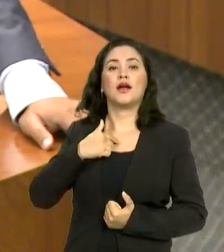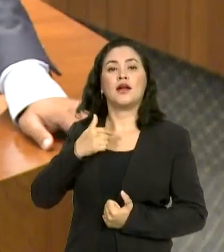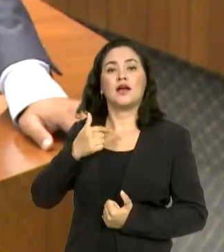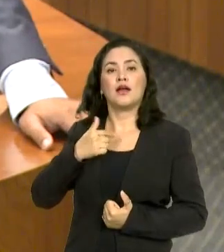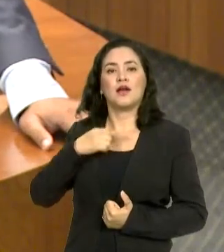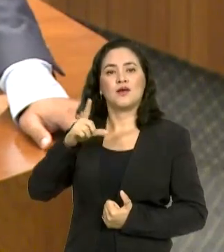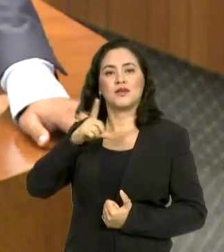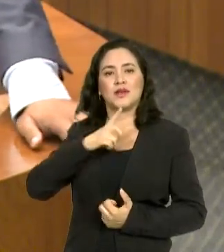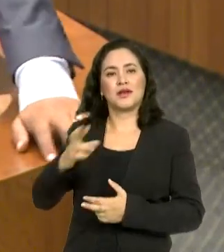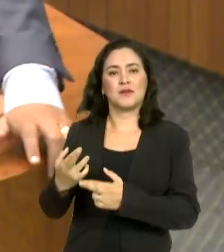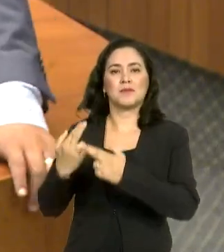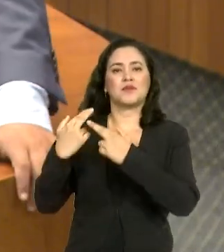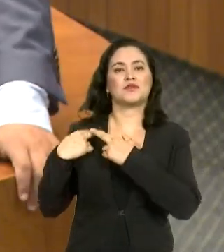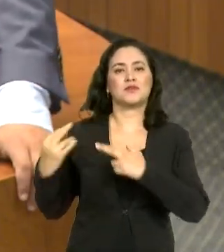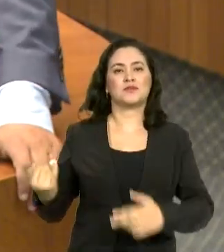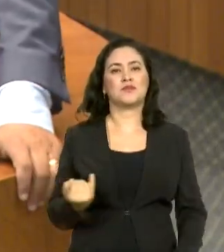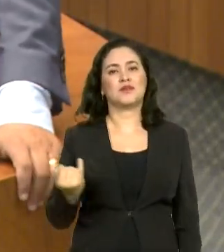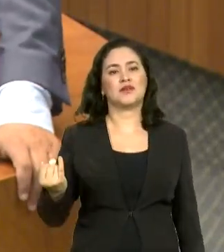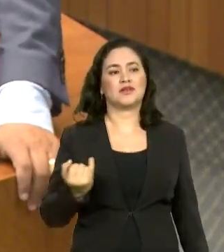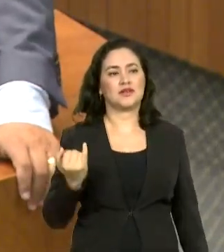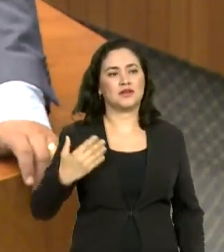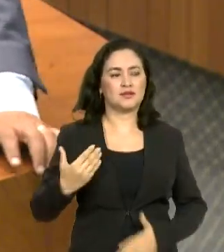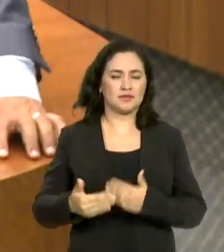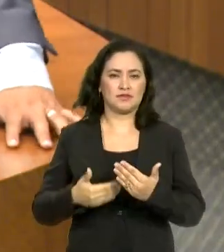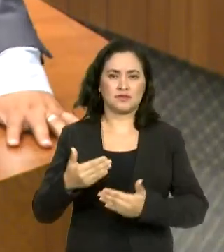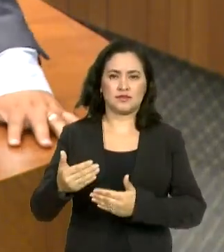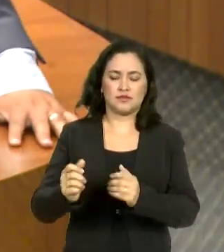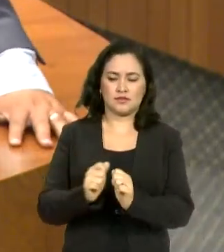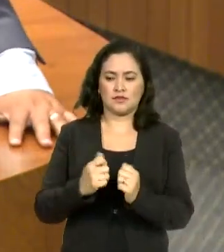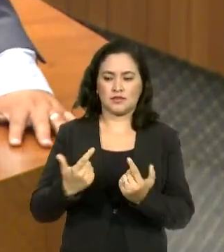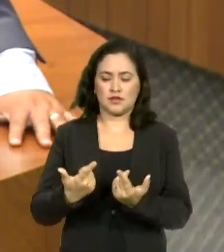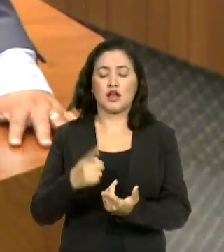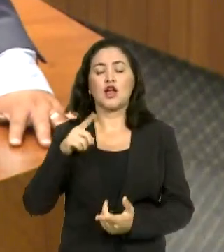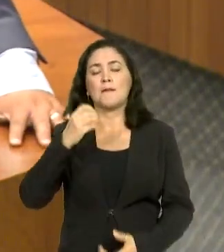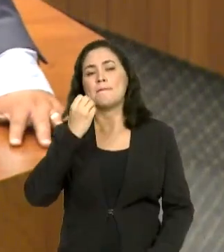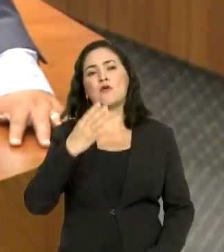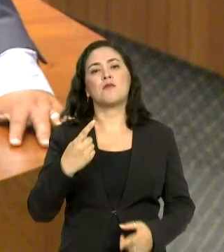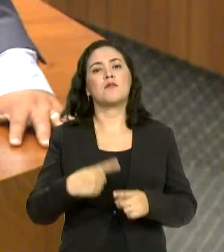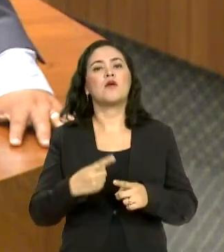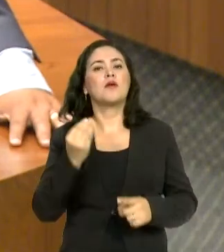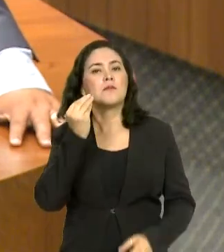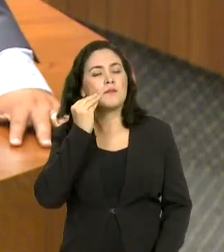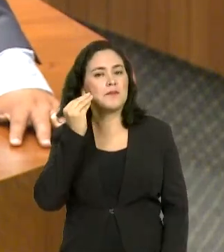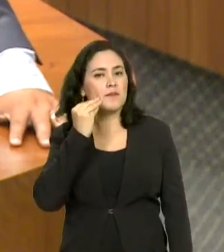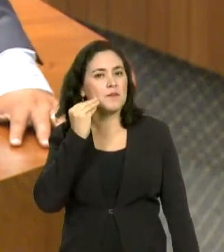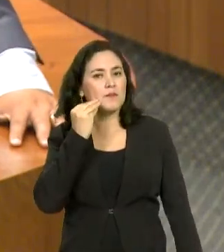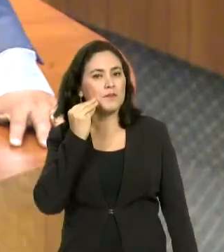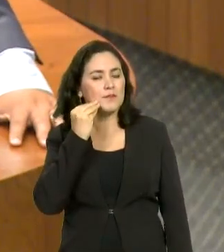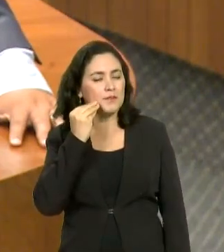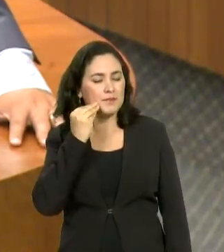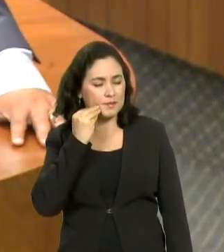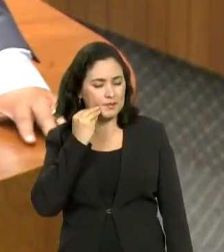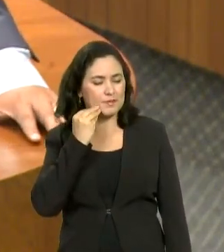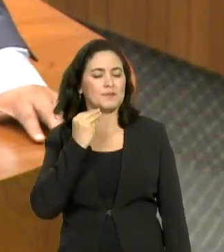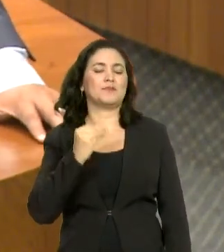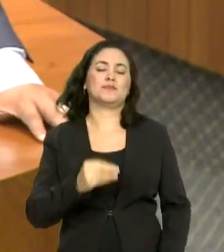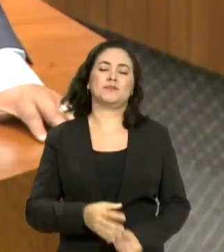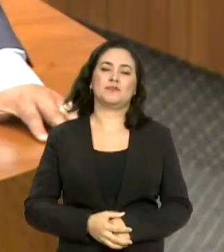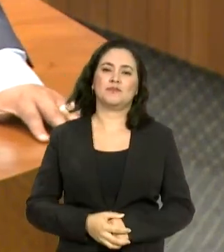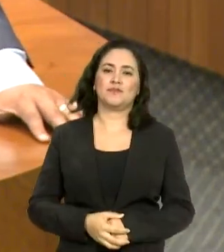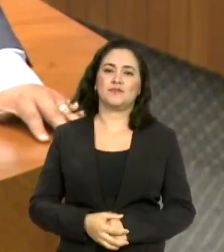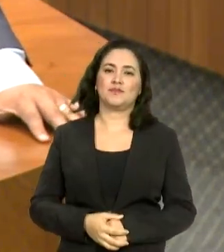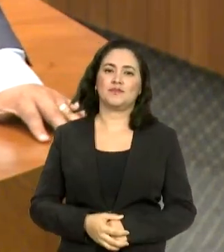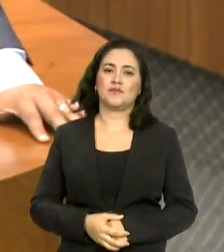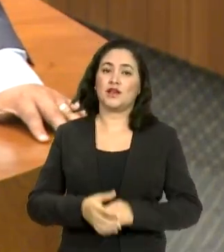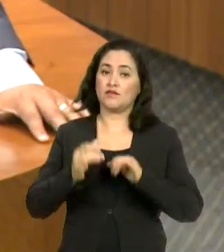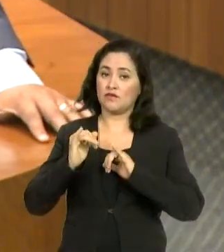legislativo. Isso foi muito bom, porque me deu uma experiência gigante. Digo a todo o povo do Maranhão,